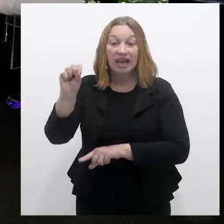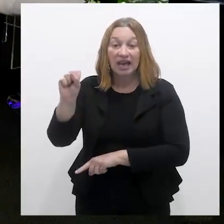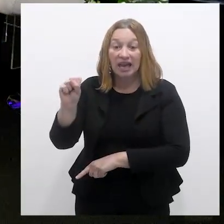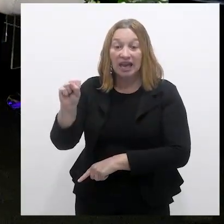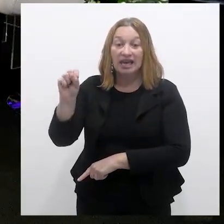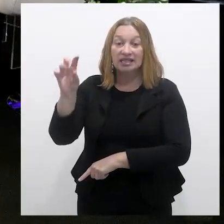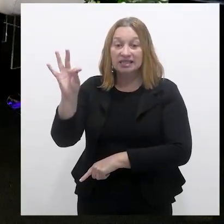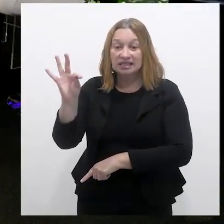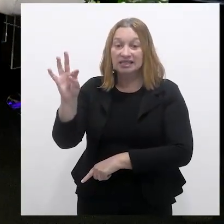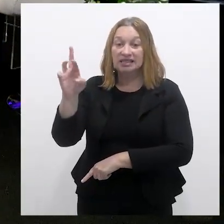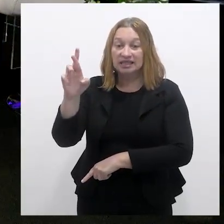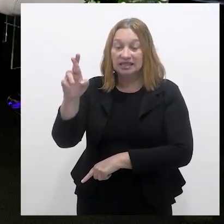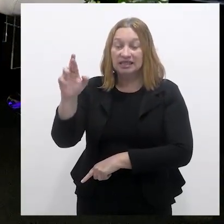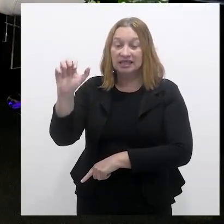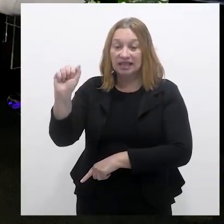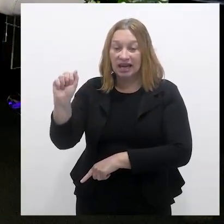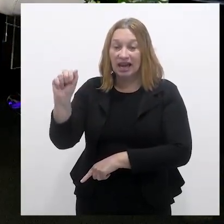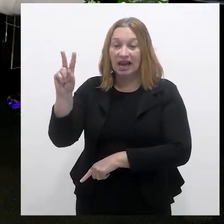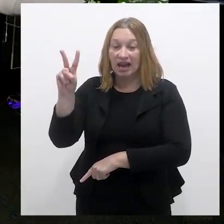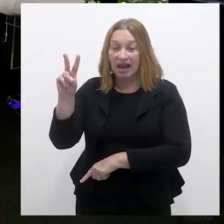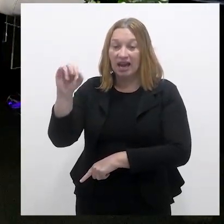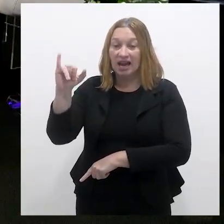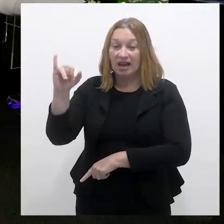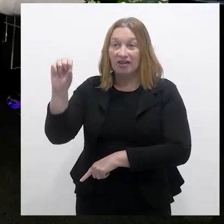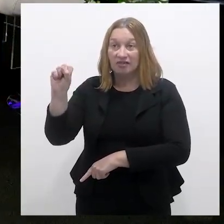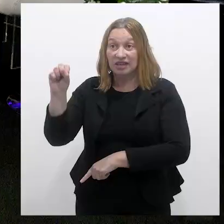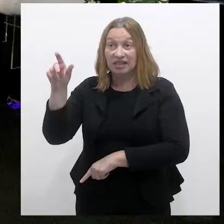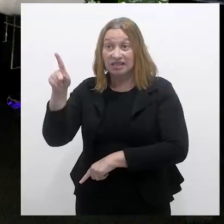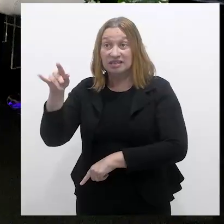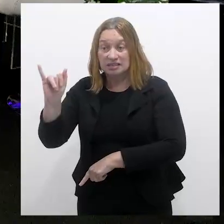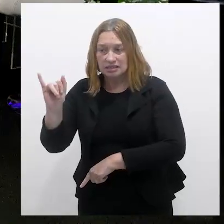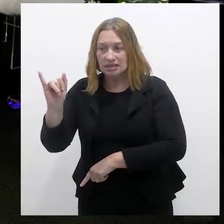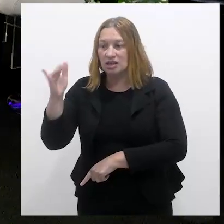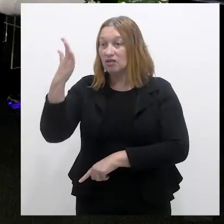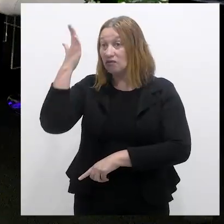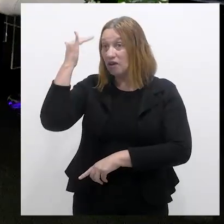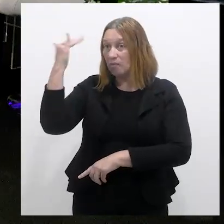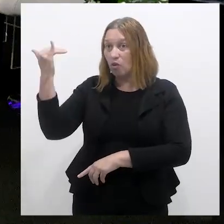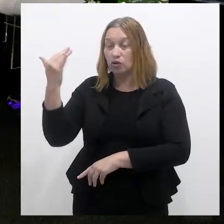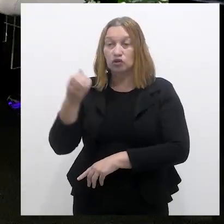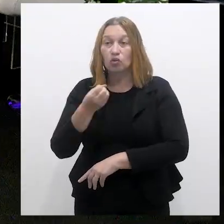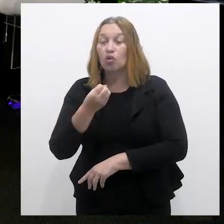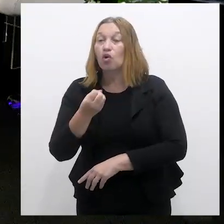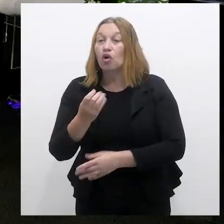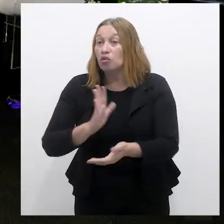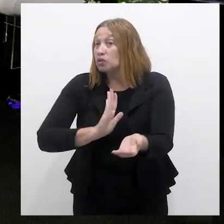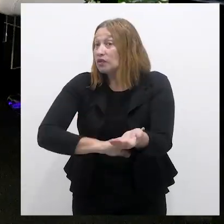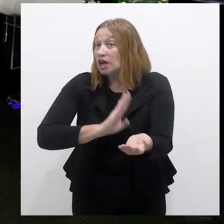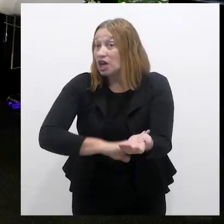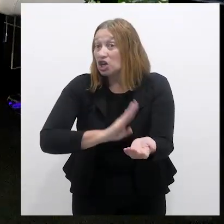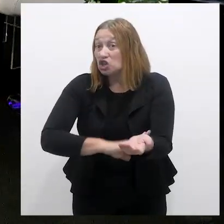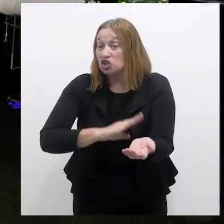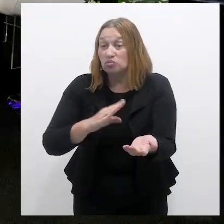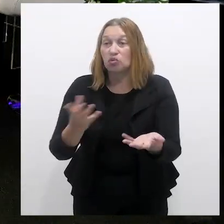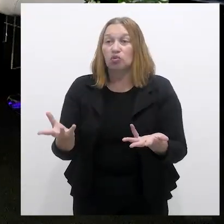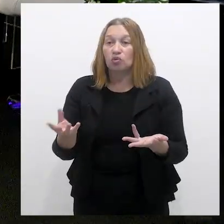no ritmo. Né? Como que nós ouvíamos ritmo antes de Stravinsky? Né? Em algo muito